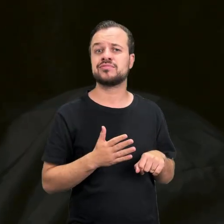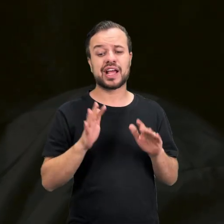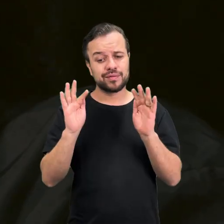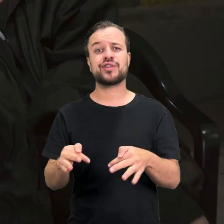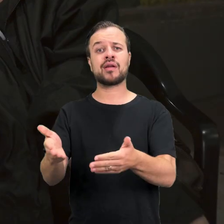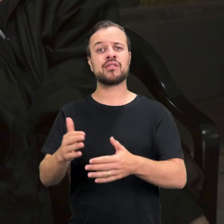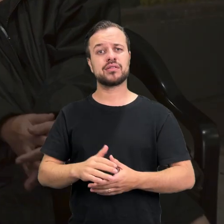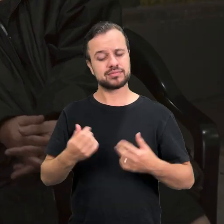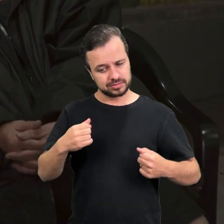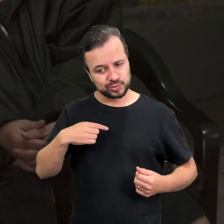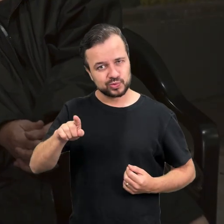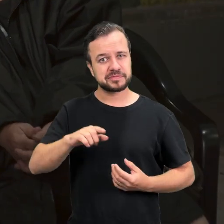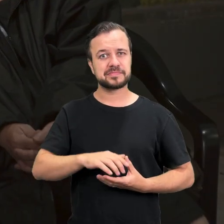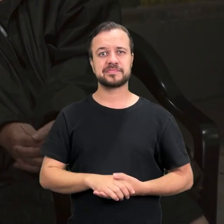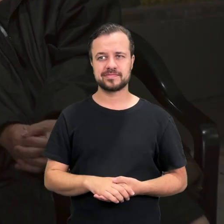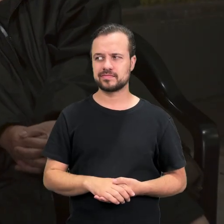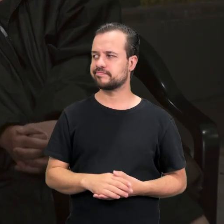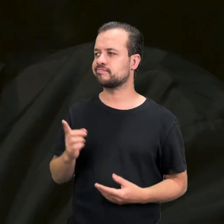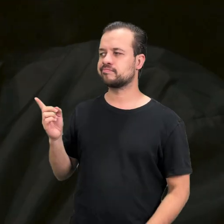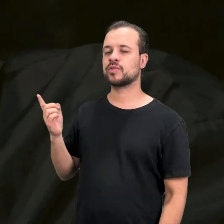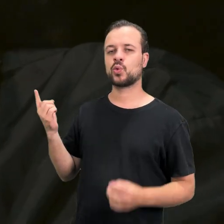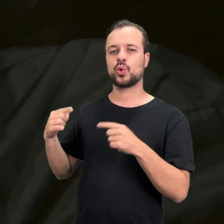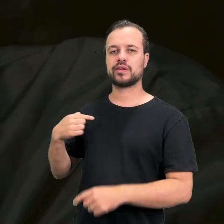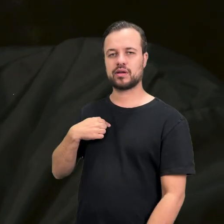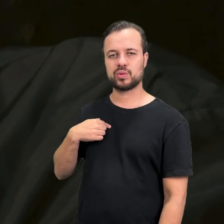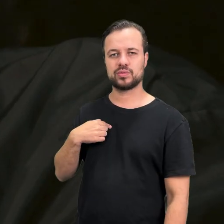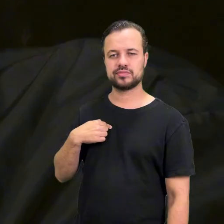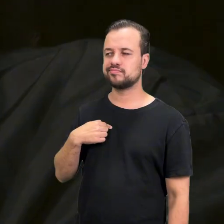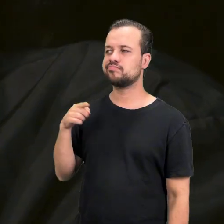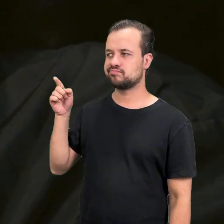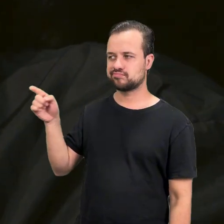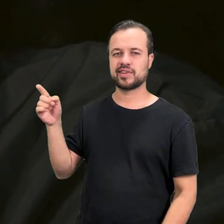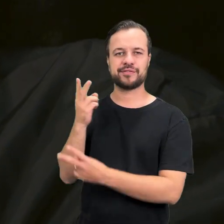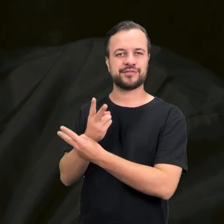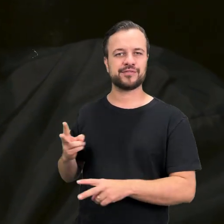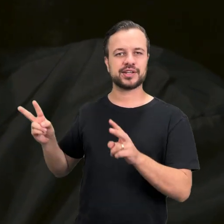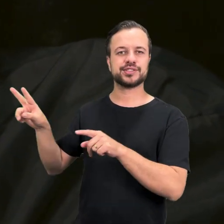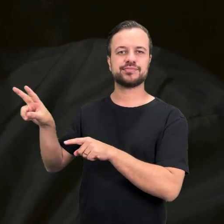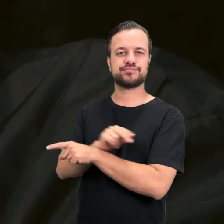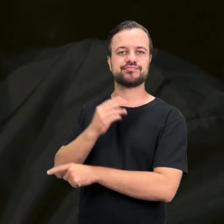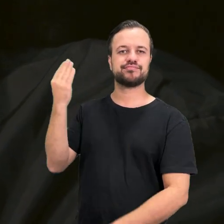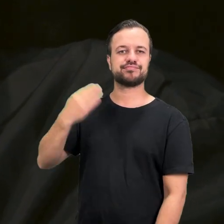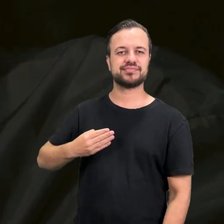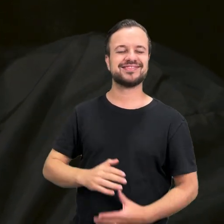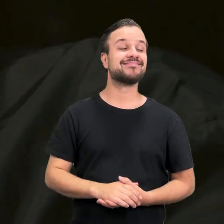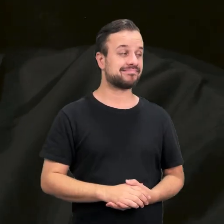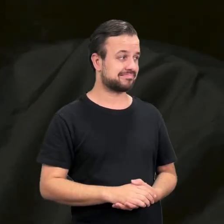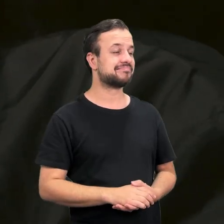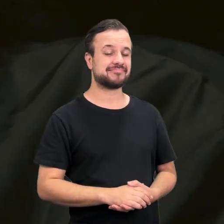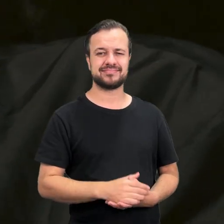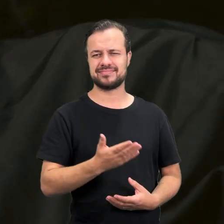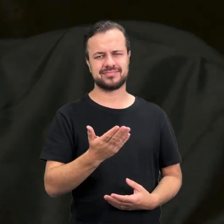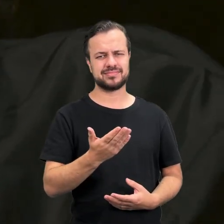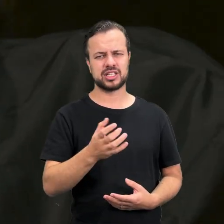final. E o duro que foi contra o meu time. Aí E elas ganharam. eu falei assim, ó, é só me